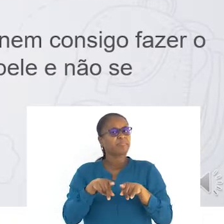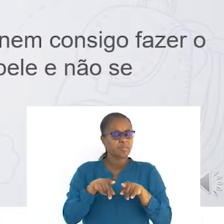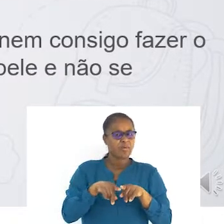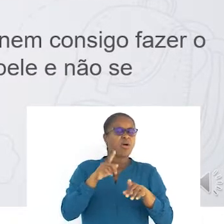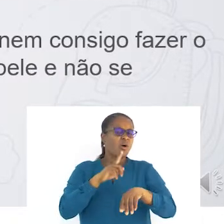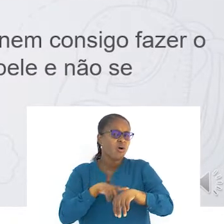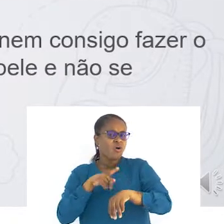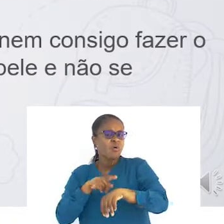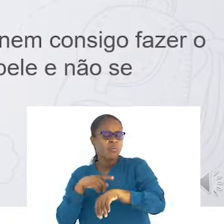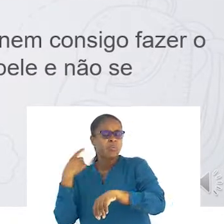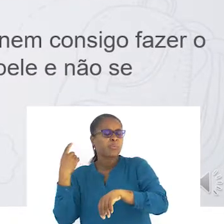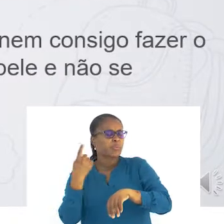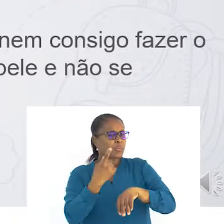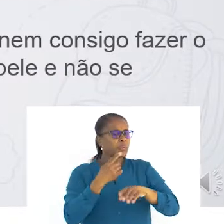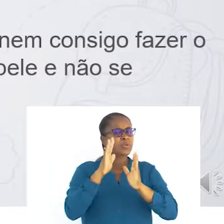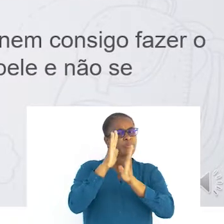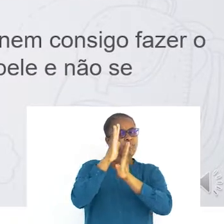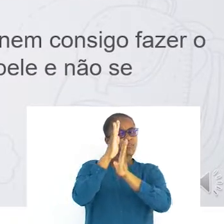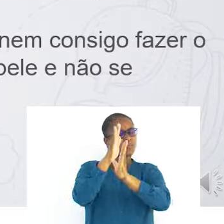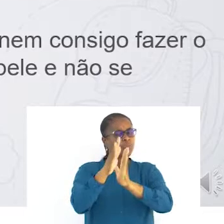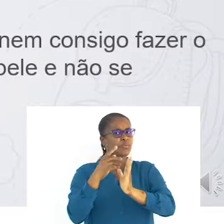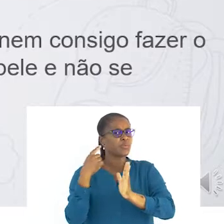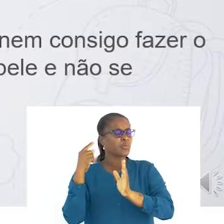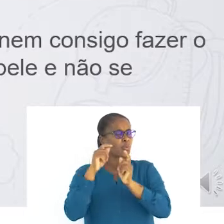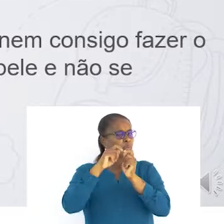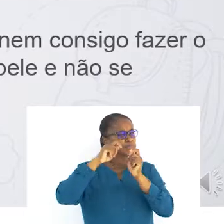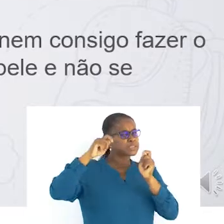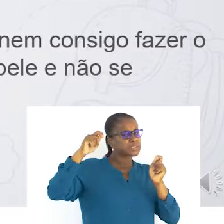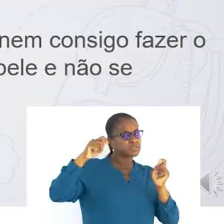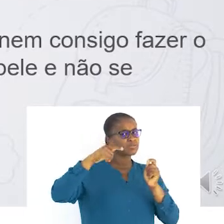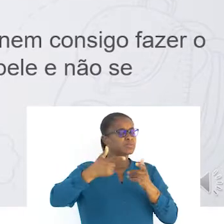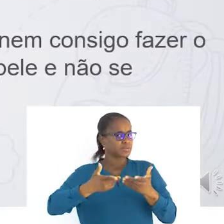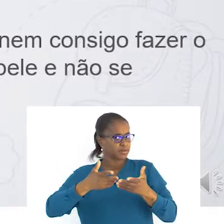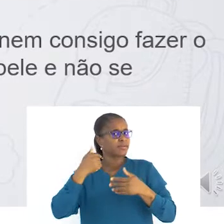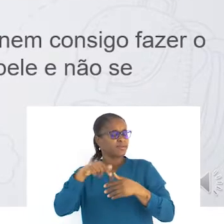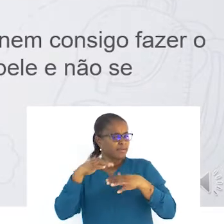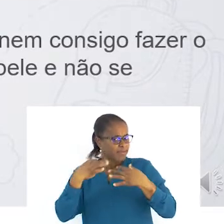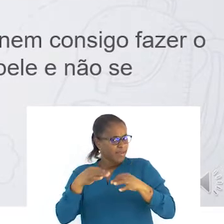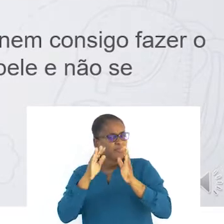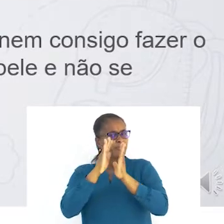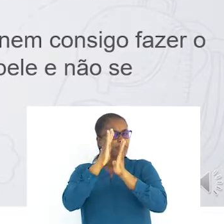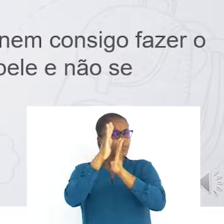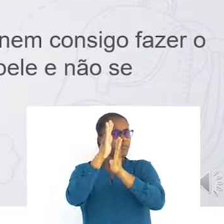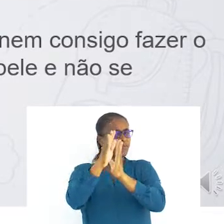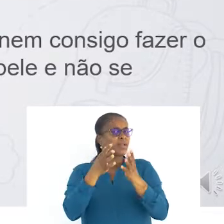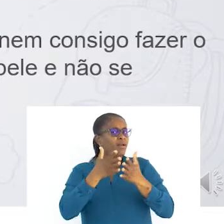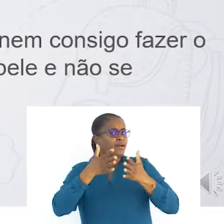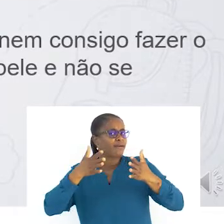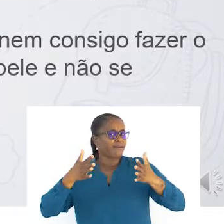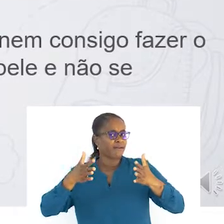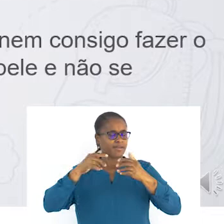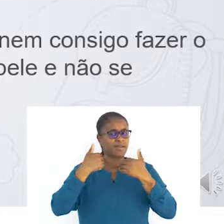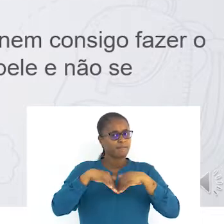filas demasiado longas. Pois é, tem sempre filas tão grandes, mas são sempre